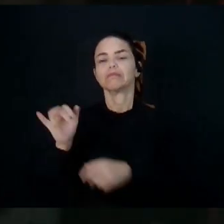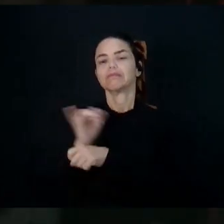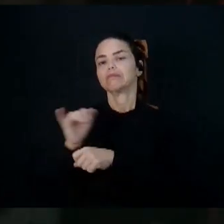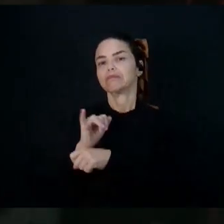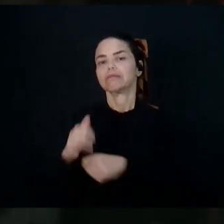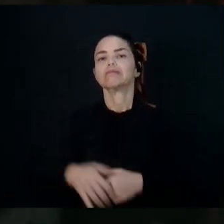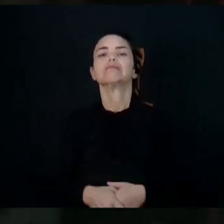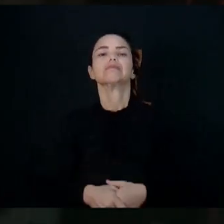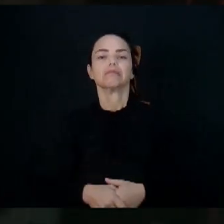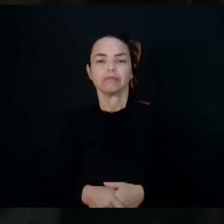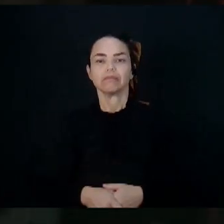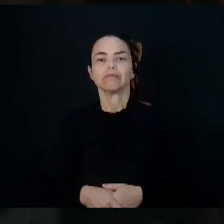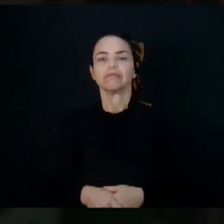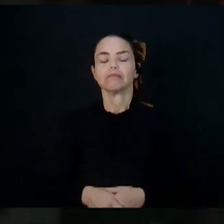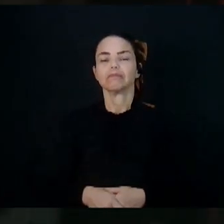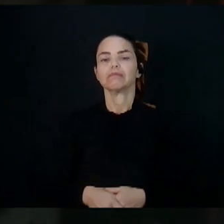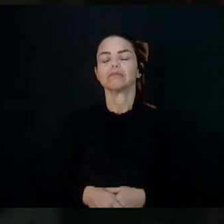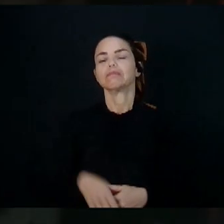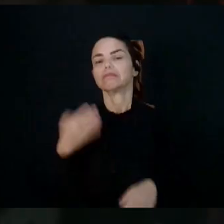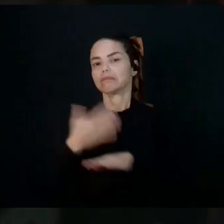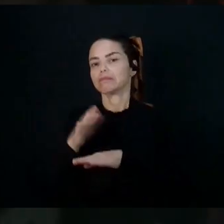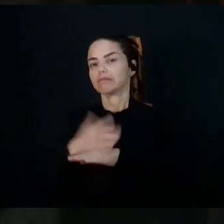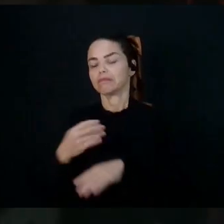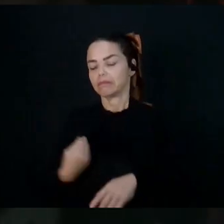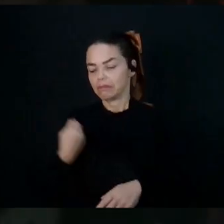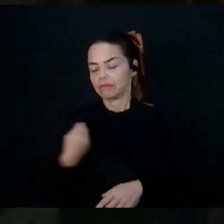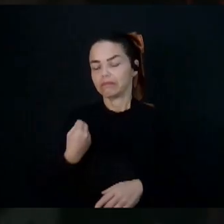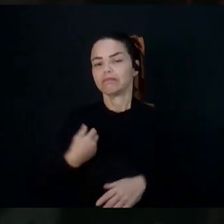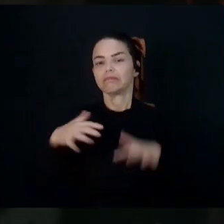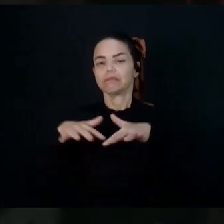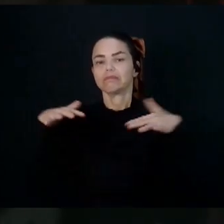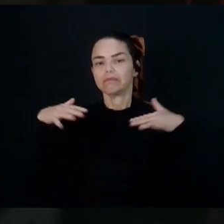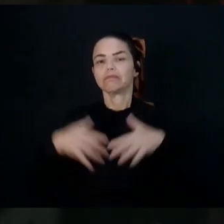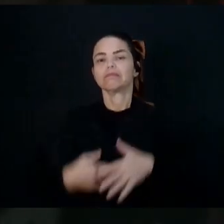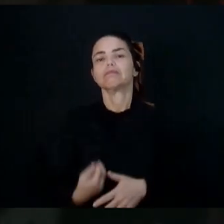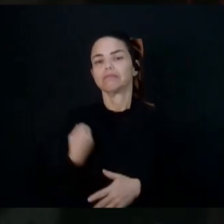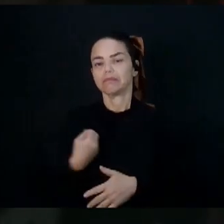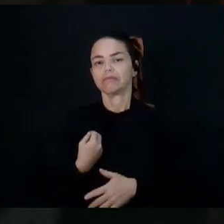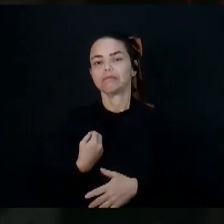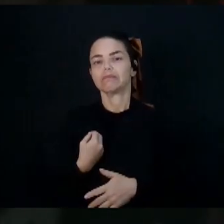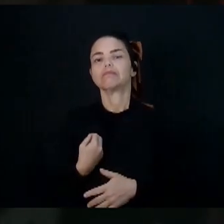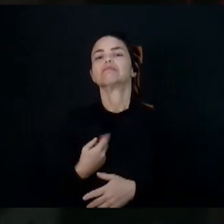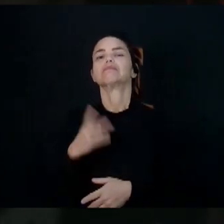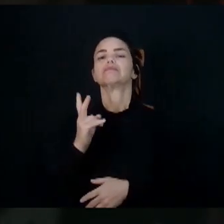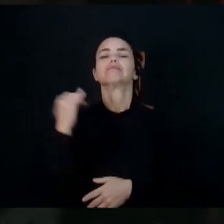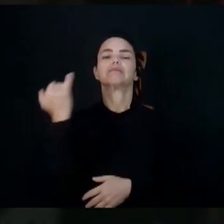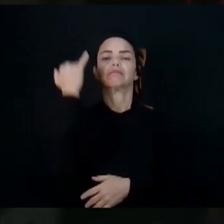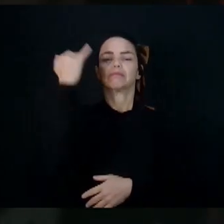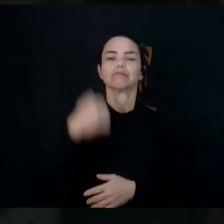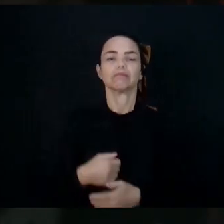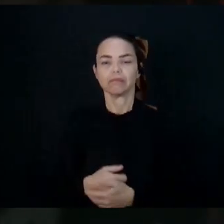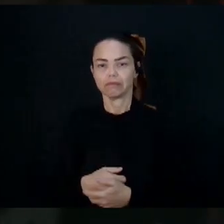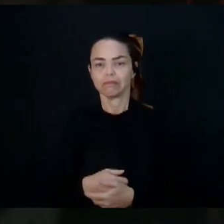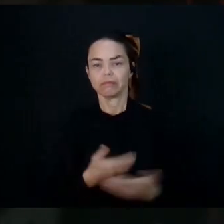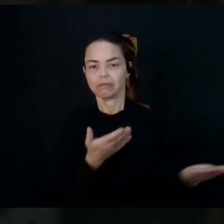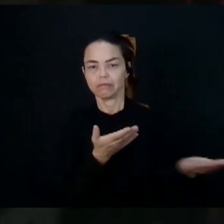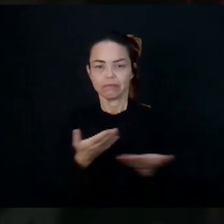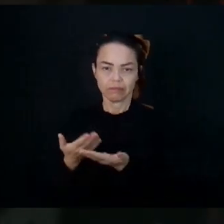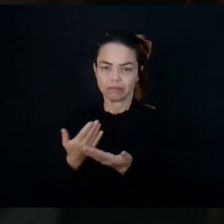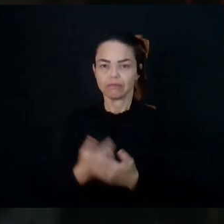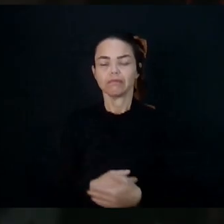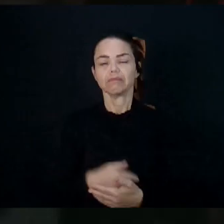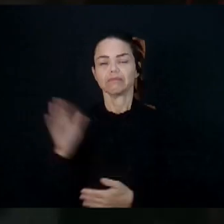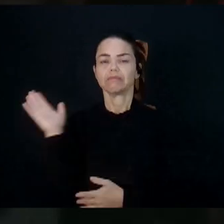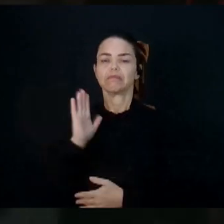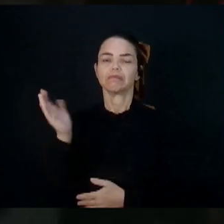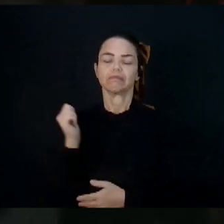Campinas, ou então participar presencialmente lá no plenário. A sua presença sempre é importante e muito bem-vinda. Grande abraço para